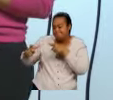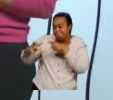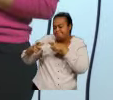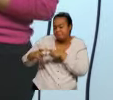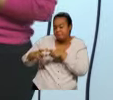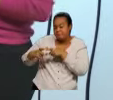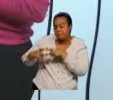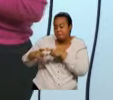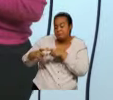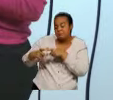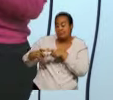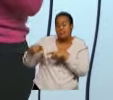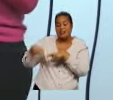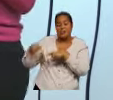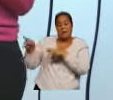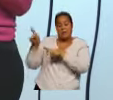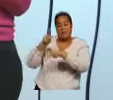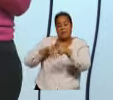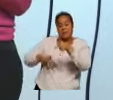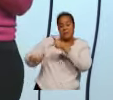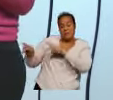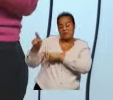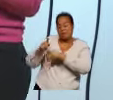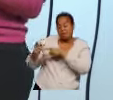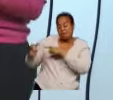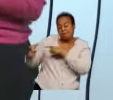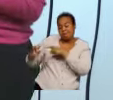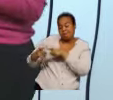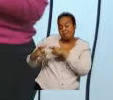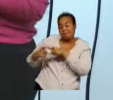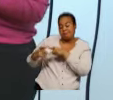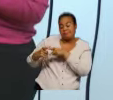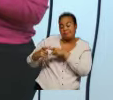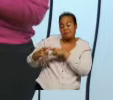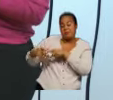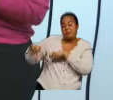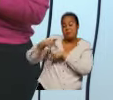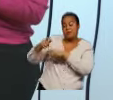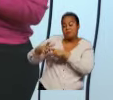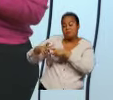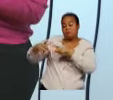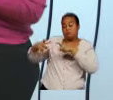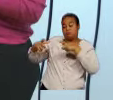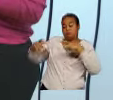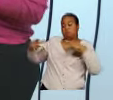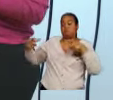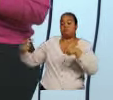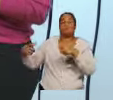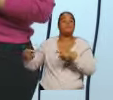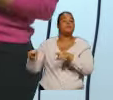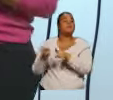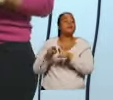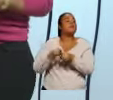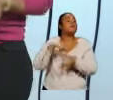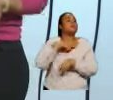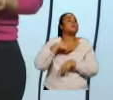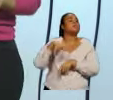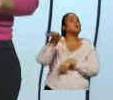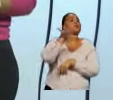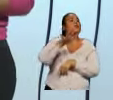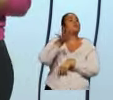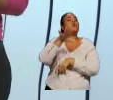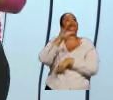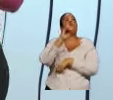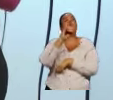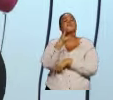volume de pessoas vivendo no espaço muito pequeno é muito grande e continente menos povoado seria